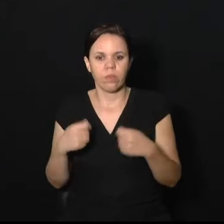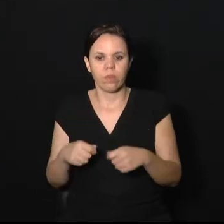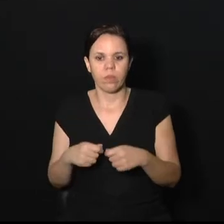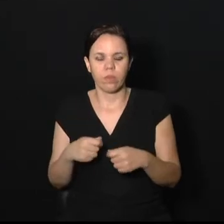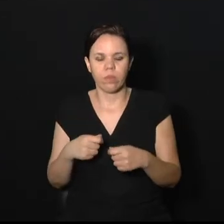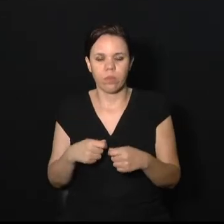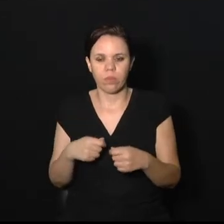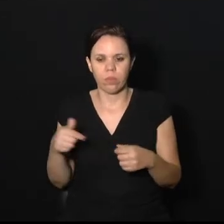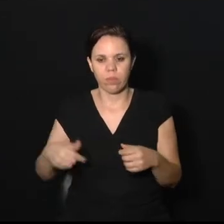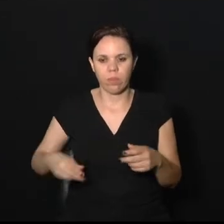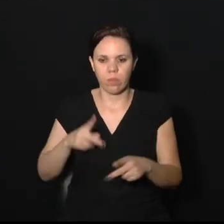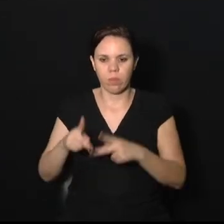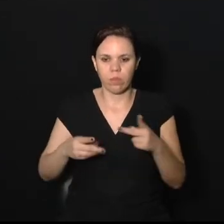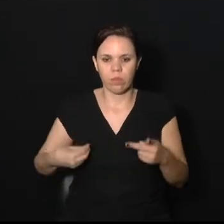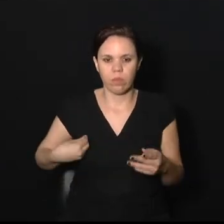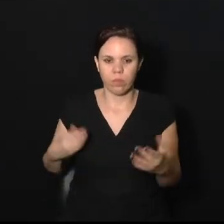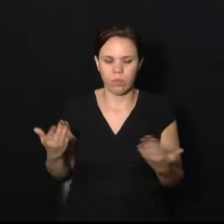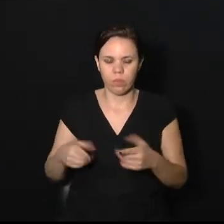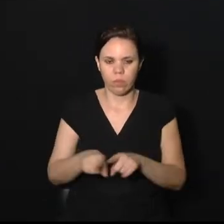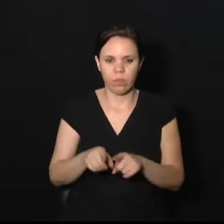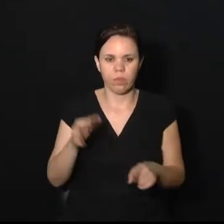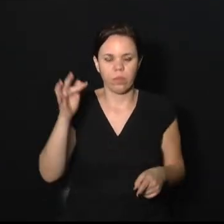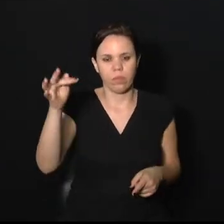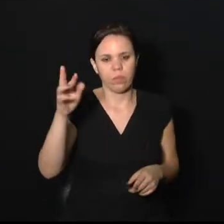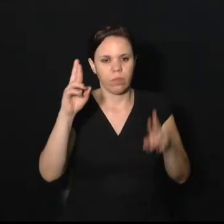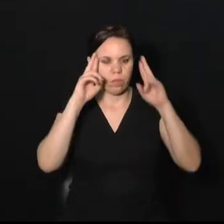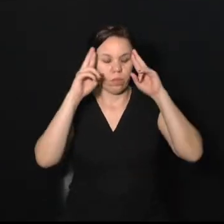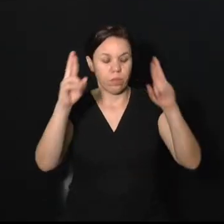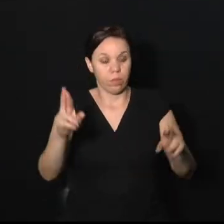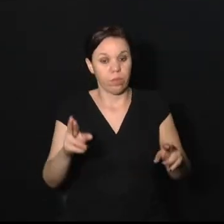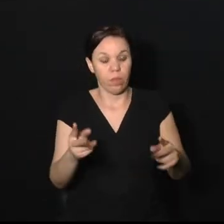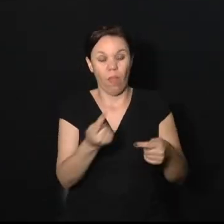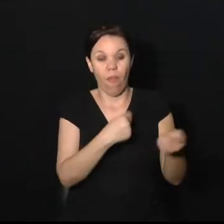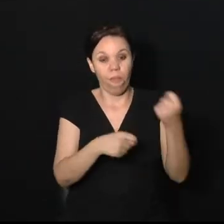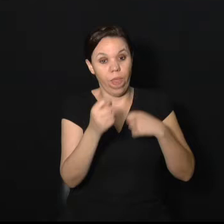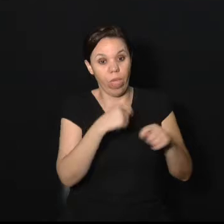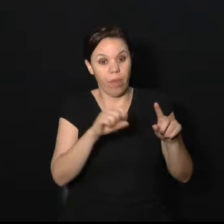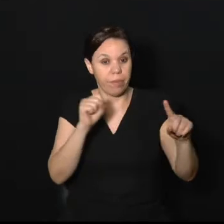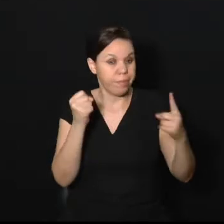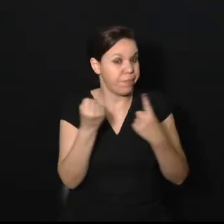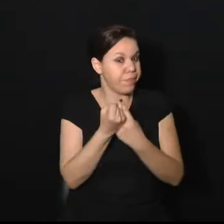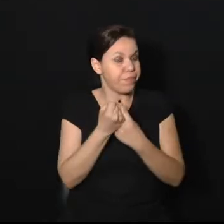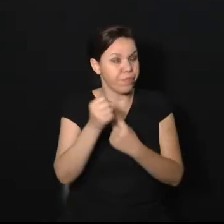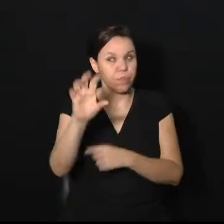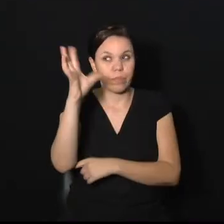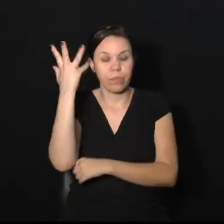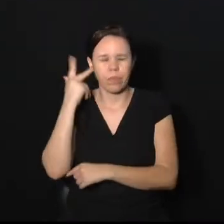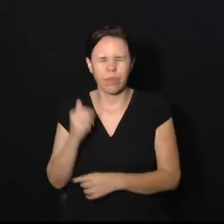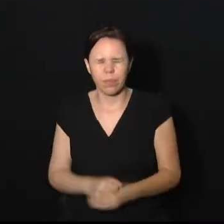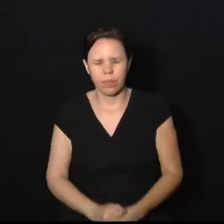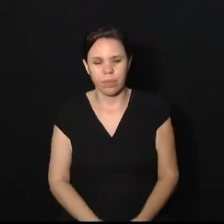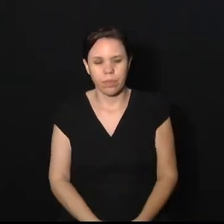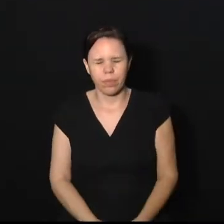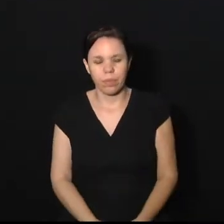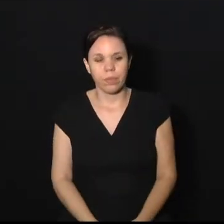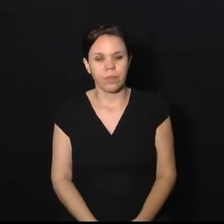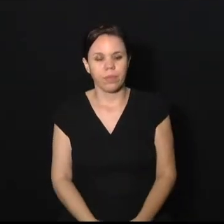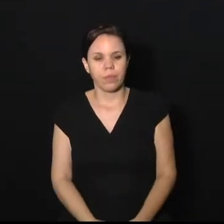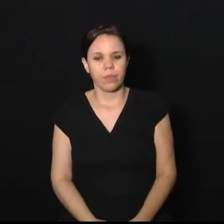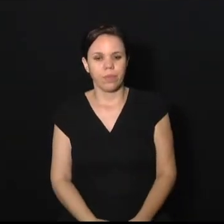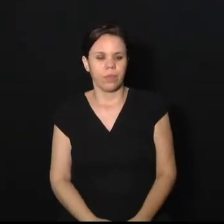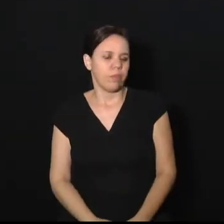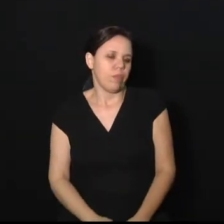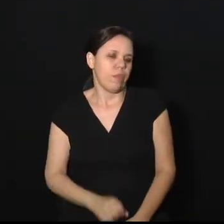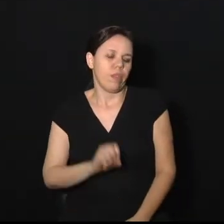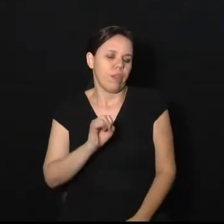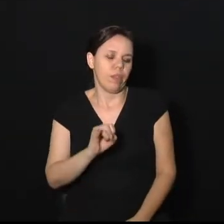geração atual e das gerações futuras, né, respeitando aspectos econômicos, sociais e ambientais. Nenhuma cidade é